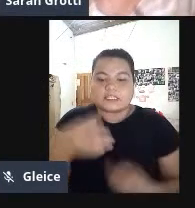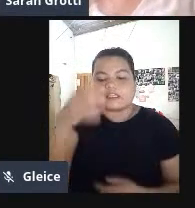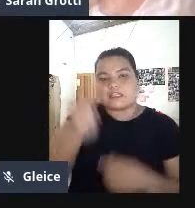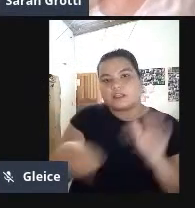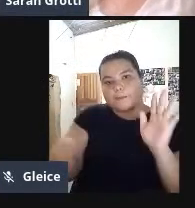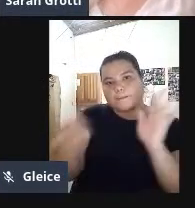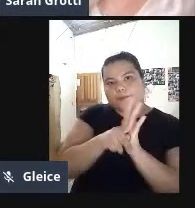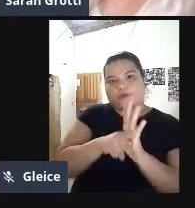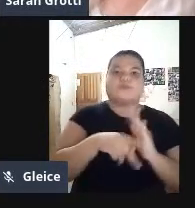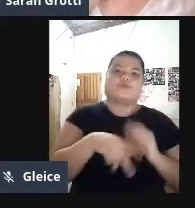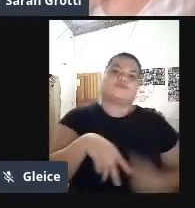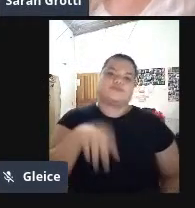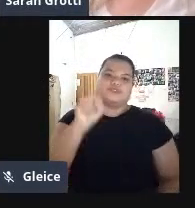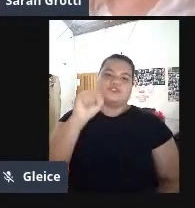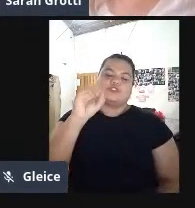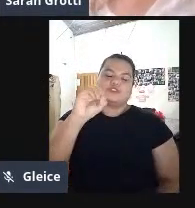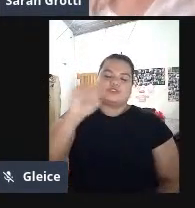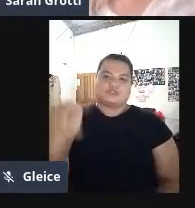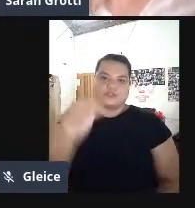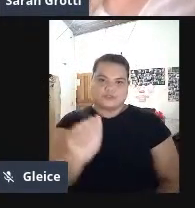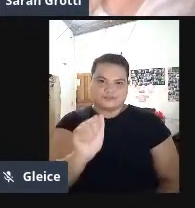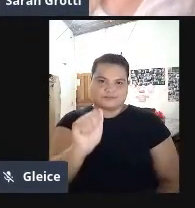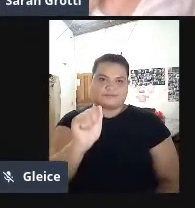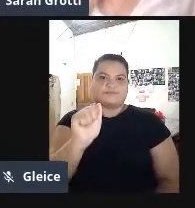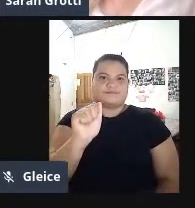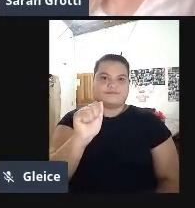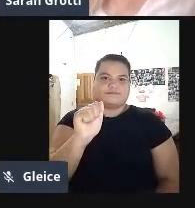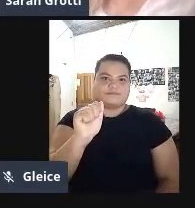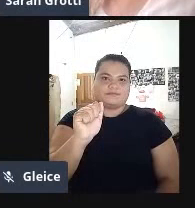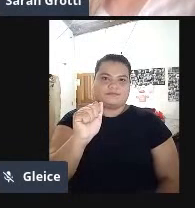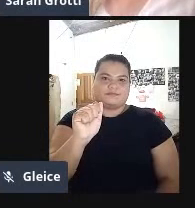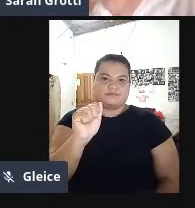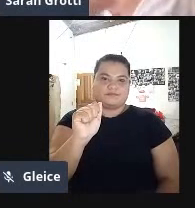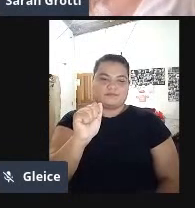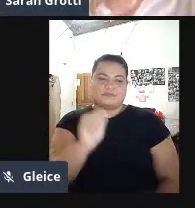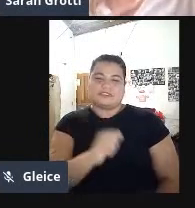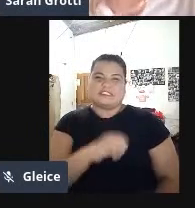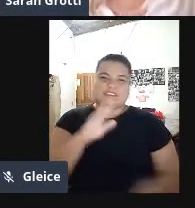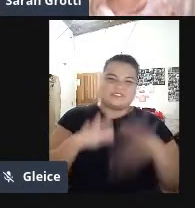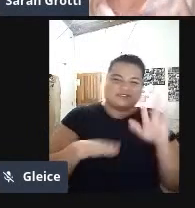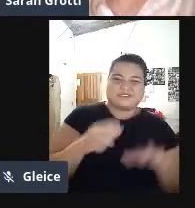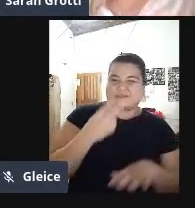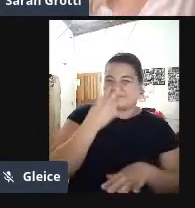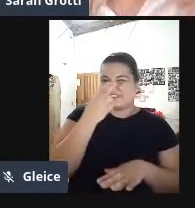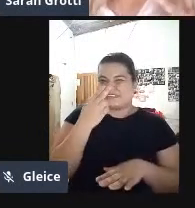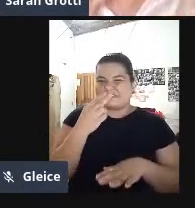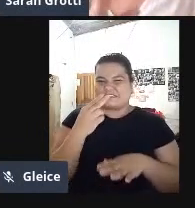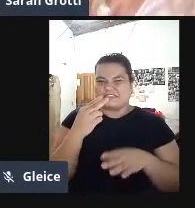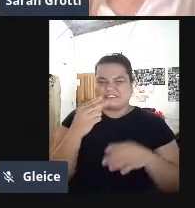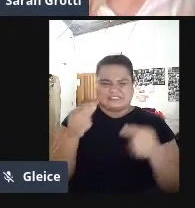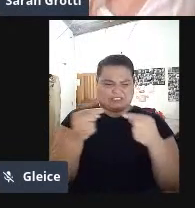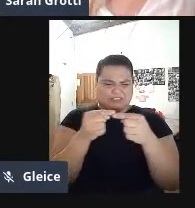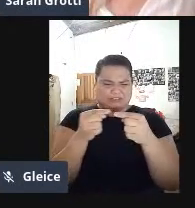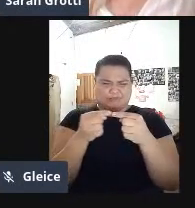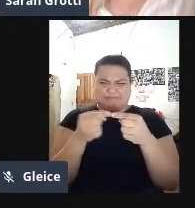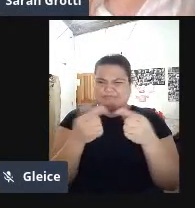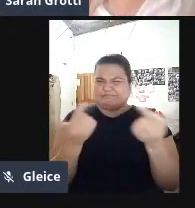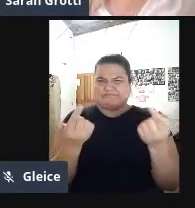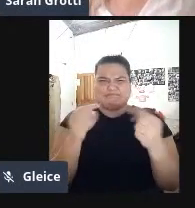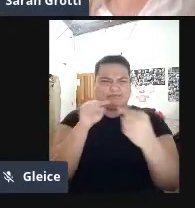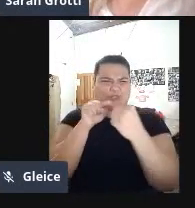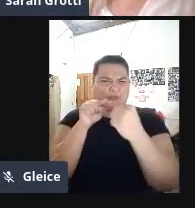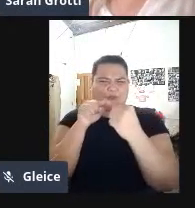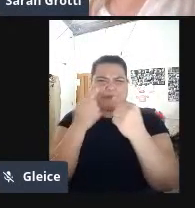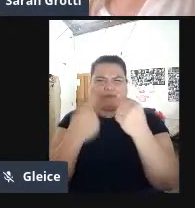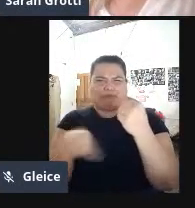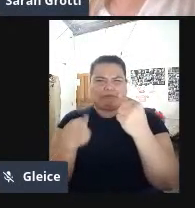Arroz e feijão, cuscuz e grão de bico, não parece ser uma boa combinação, né? Mas o cuscuz é derivado do milho, então vocês podem fazer